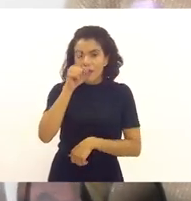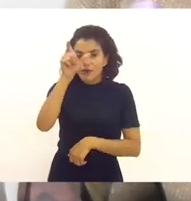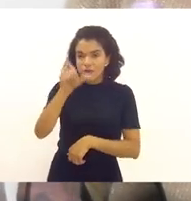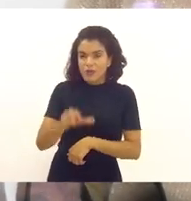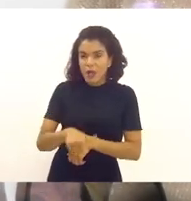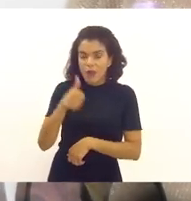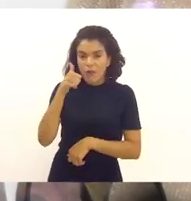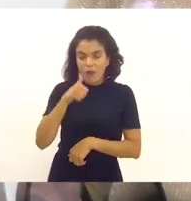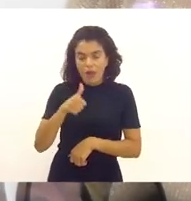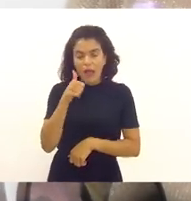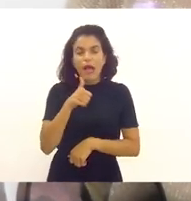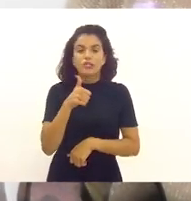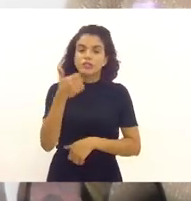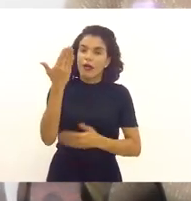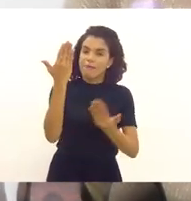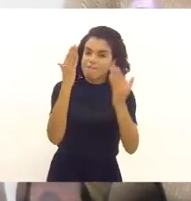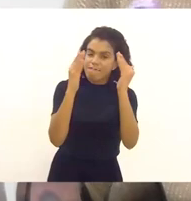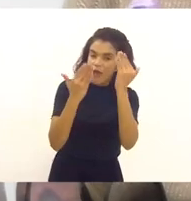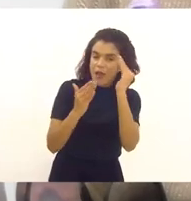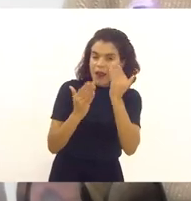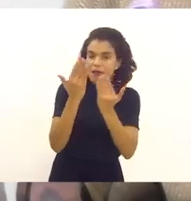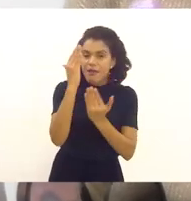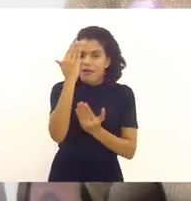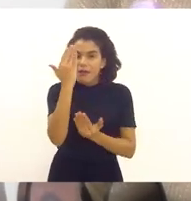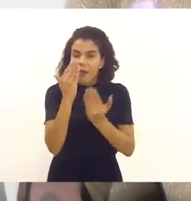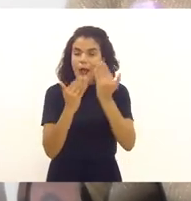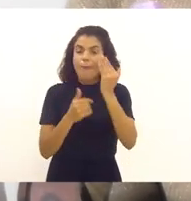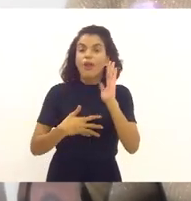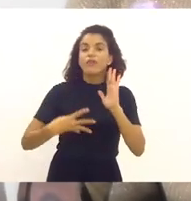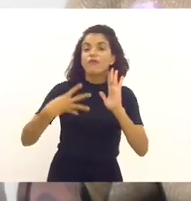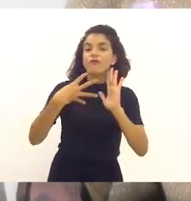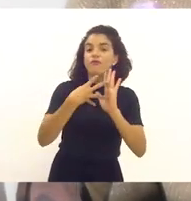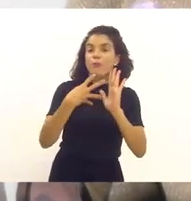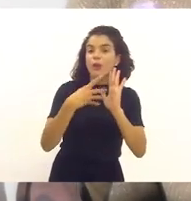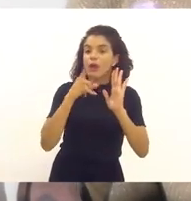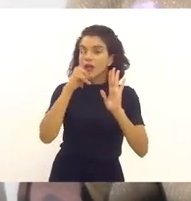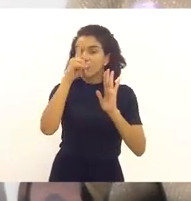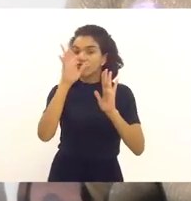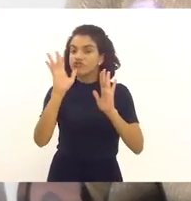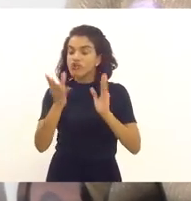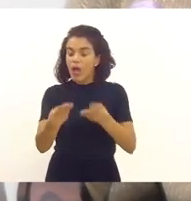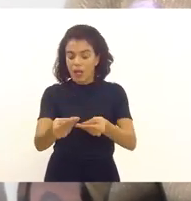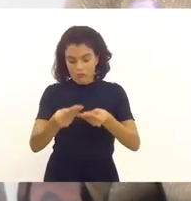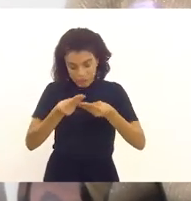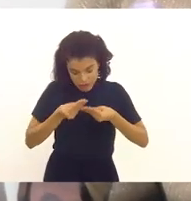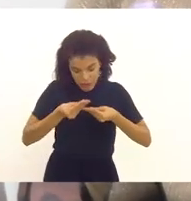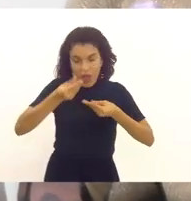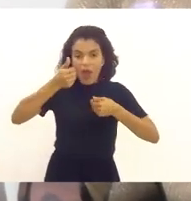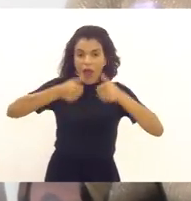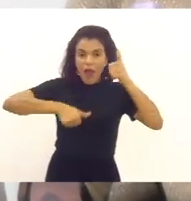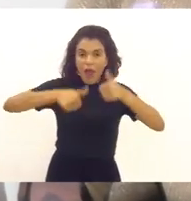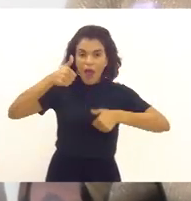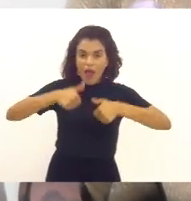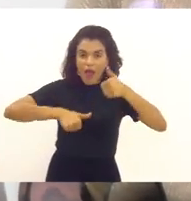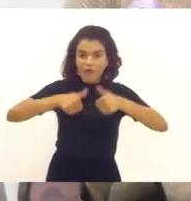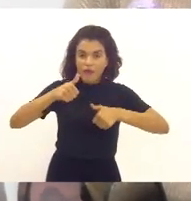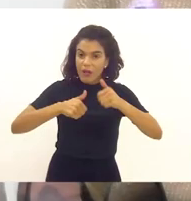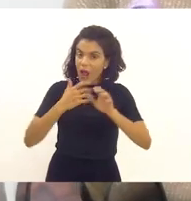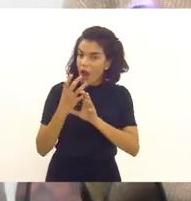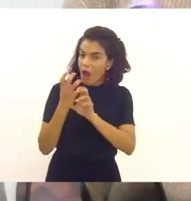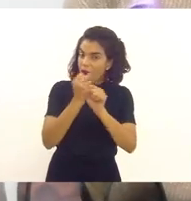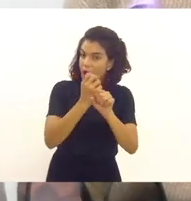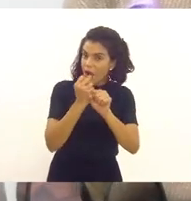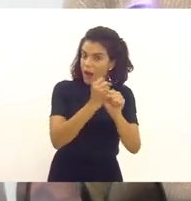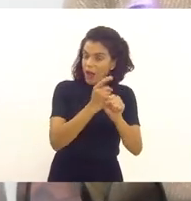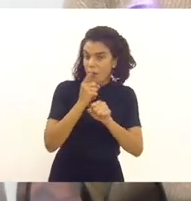Analisa caso essa mulher tenha vindo com o formulário de risco preenchido a gente analisa o formulário de risco para a gente calcular o risco